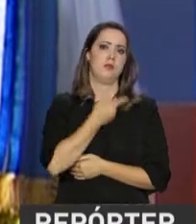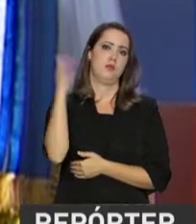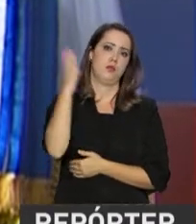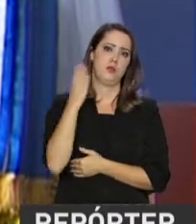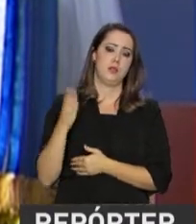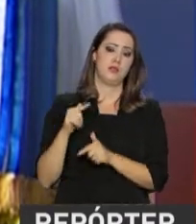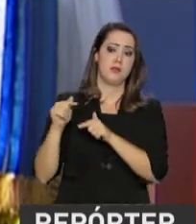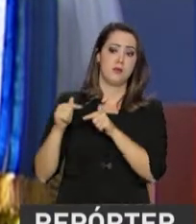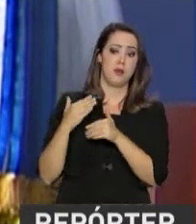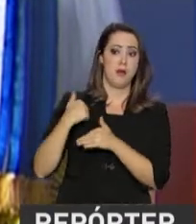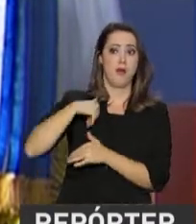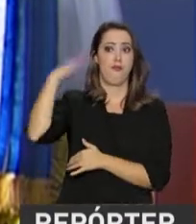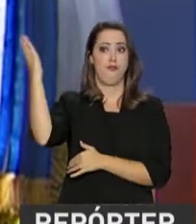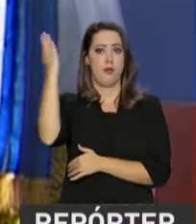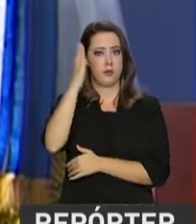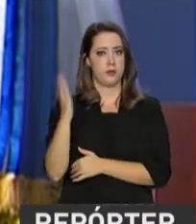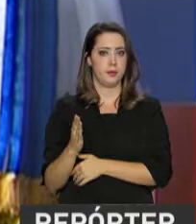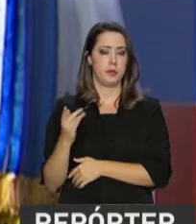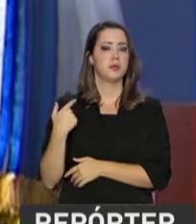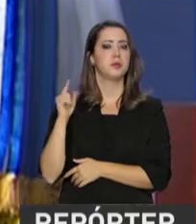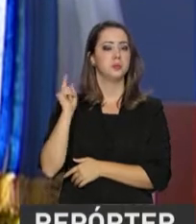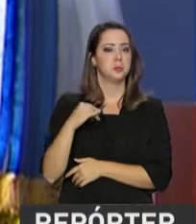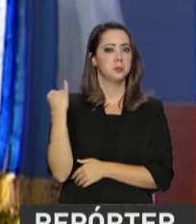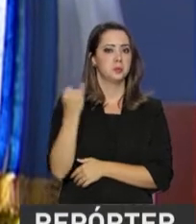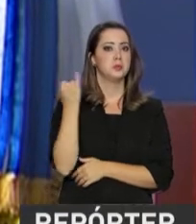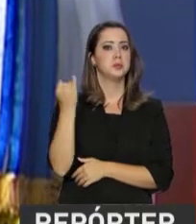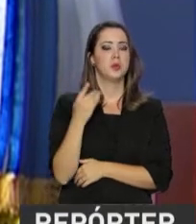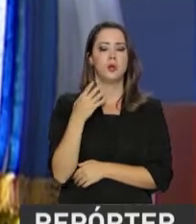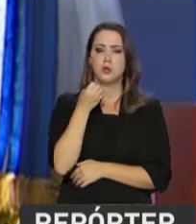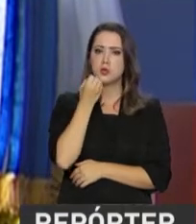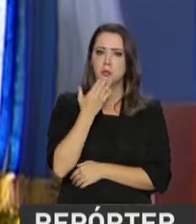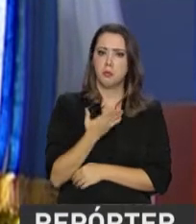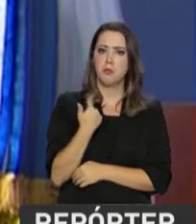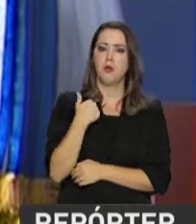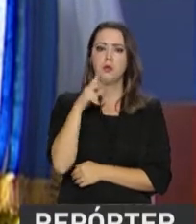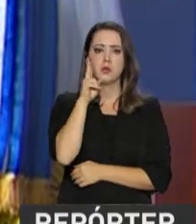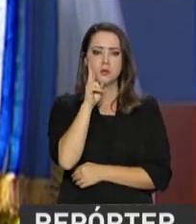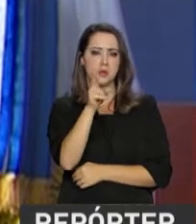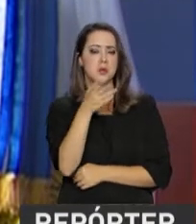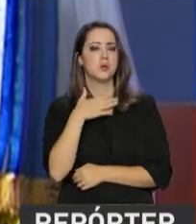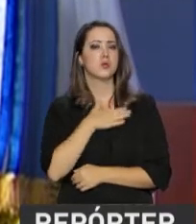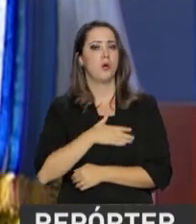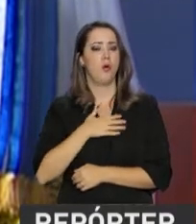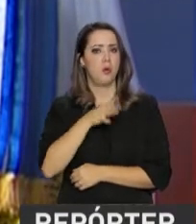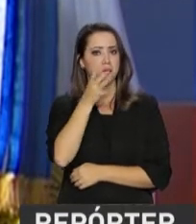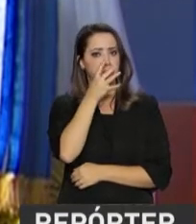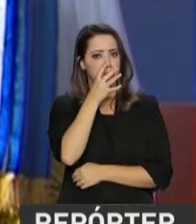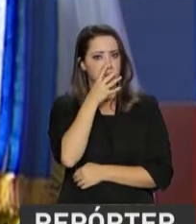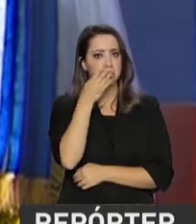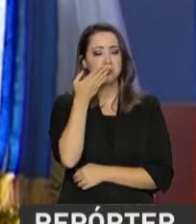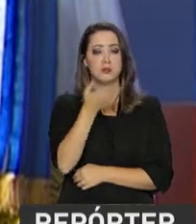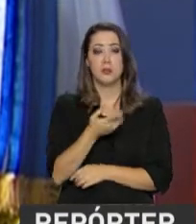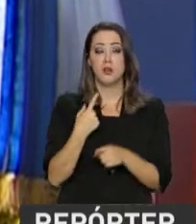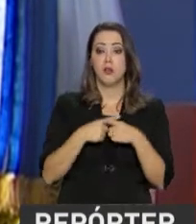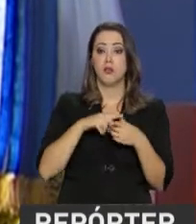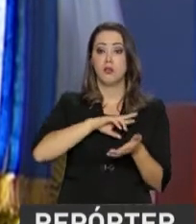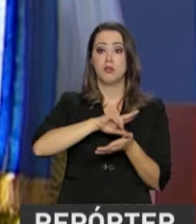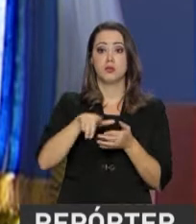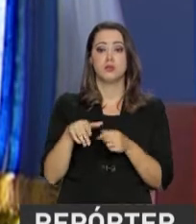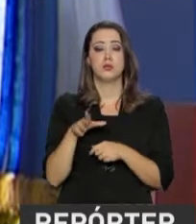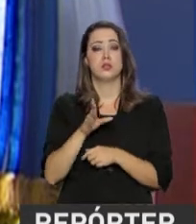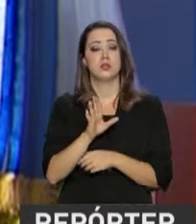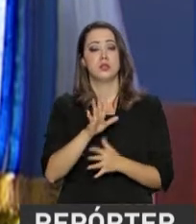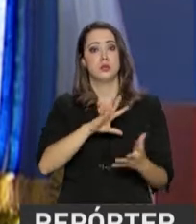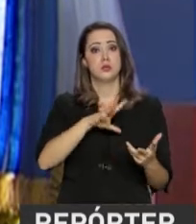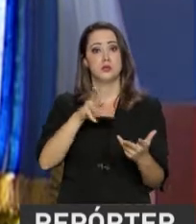numa concepção muito positiva muito muito aplaudida da presença das forças armadas em vários pontos